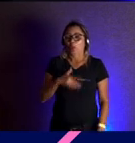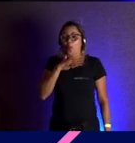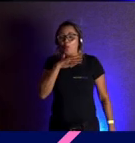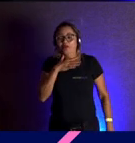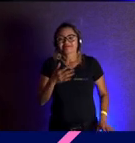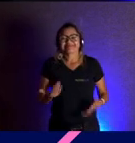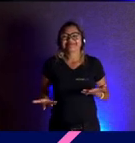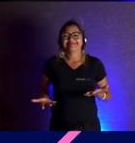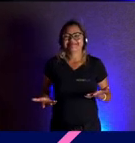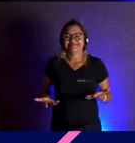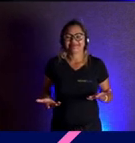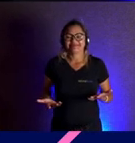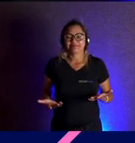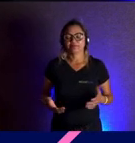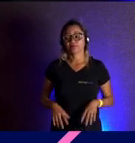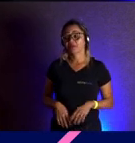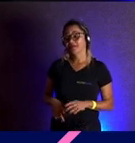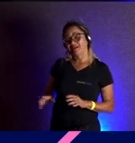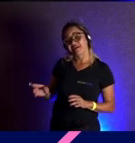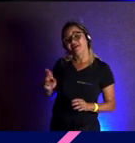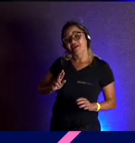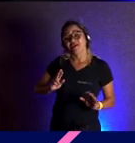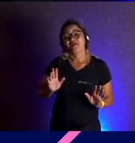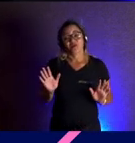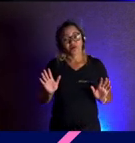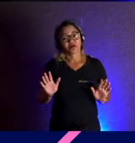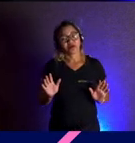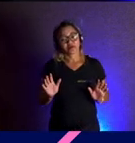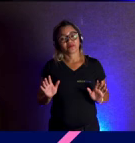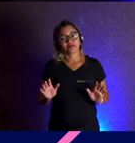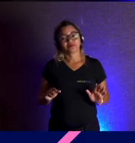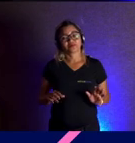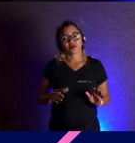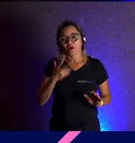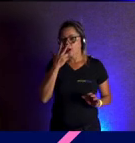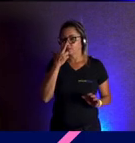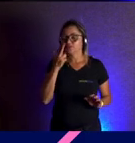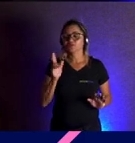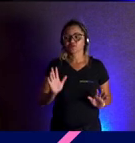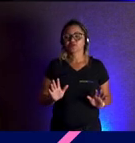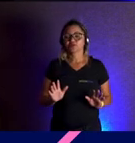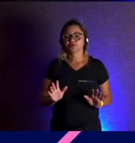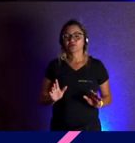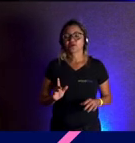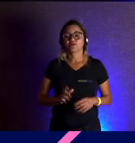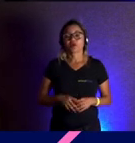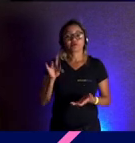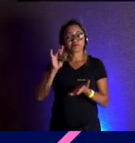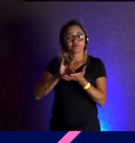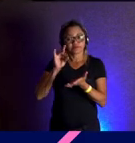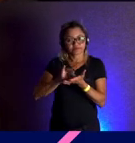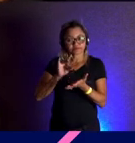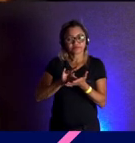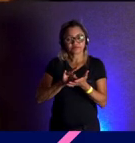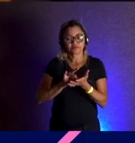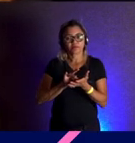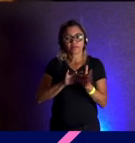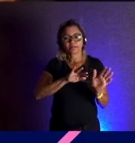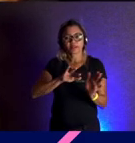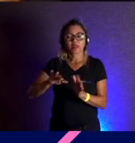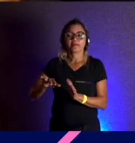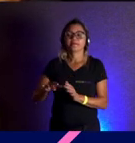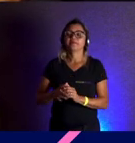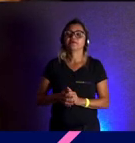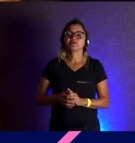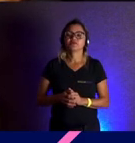Bom, começo que eu sou otimista. Eu acho que, fora o realismo, obviamente, mas eu tenho um lado